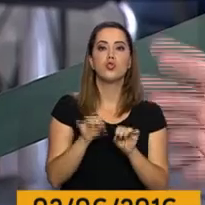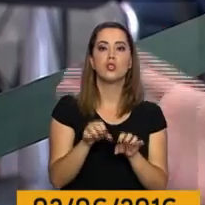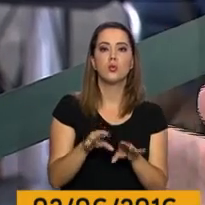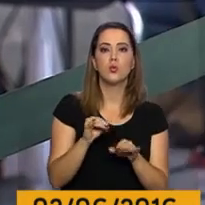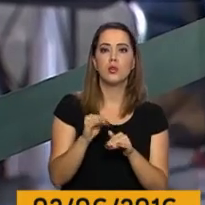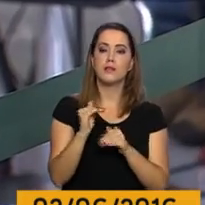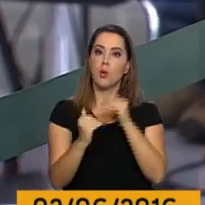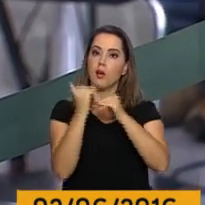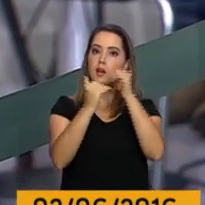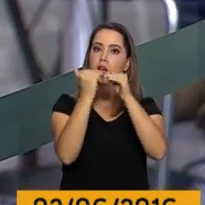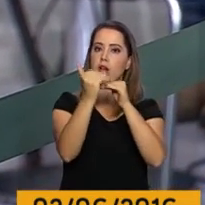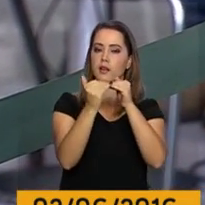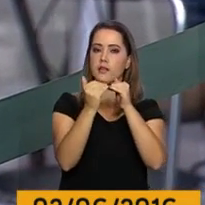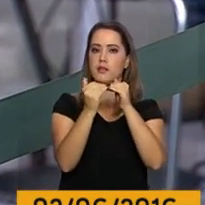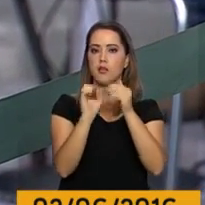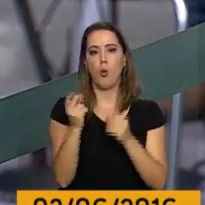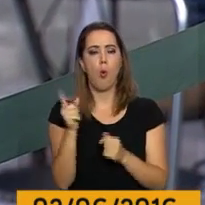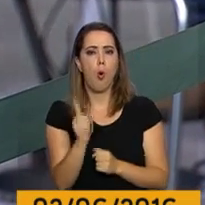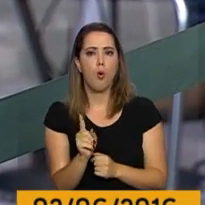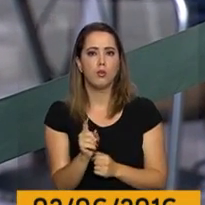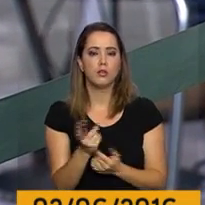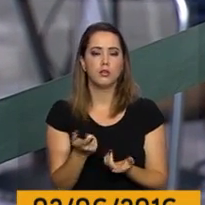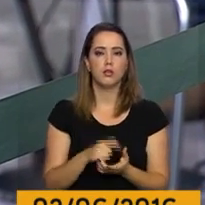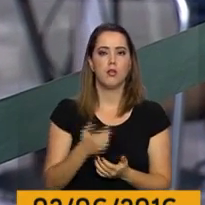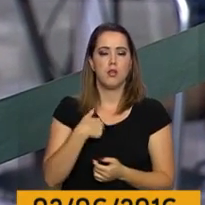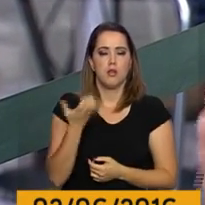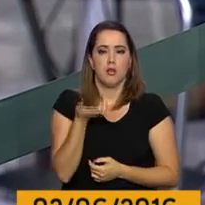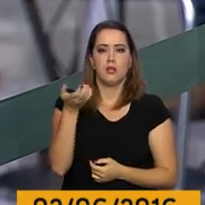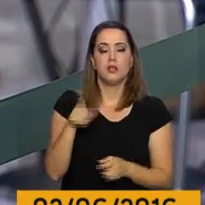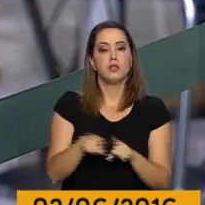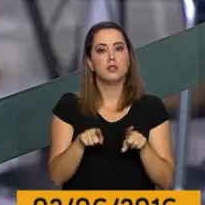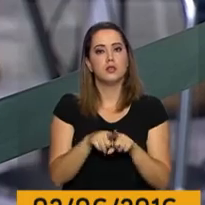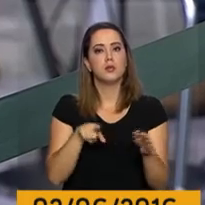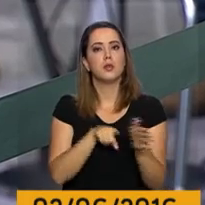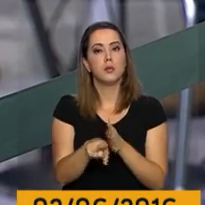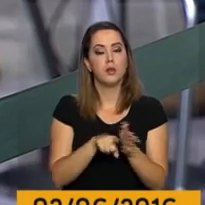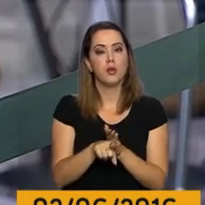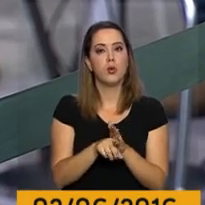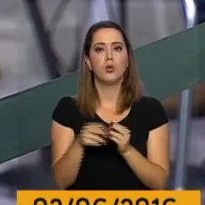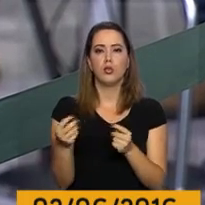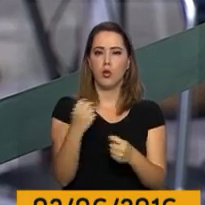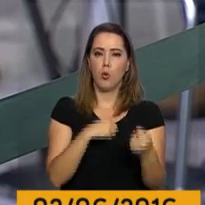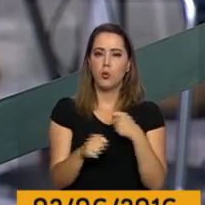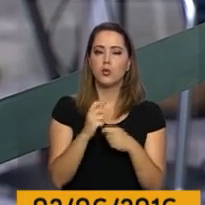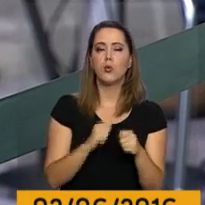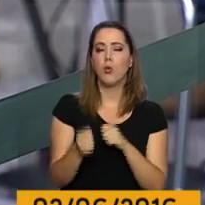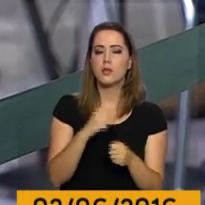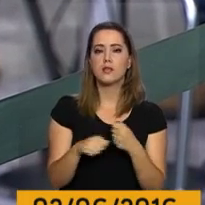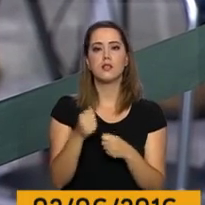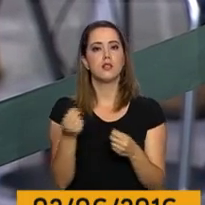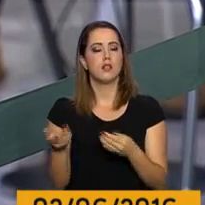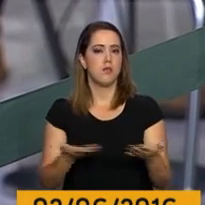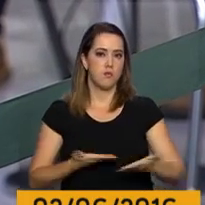nada em relação ao que vocês anunciaram antes. E eu queria perguntar sobre esse aumento dos servidores também. No ano